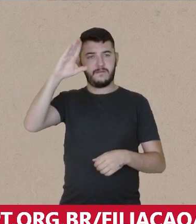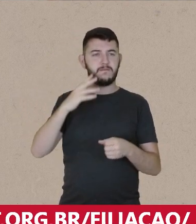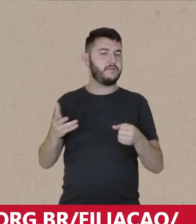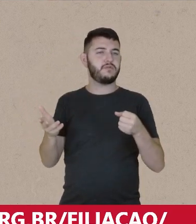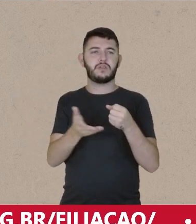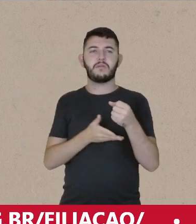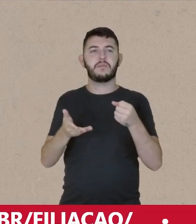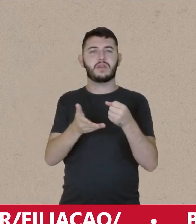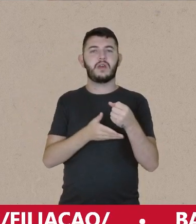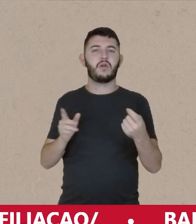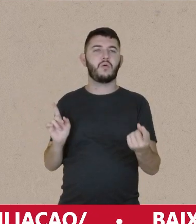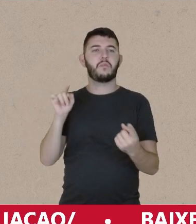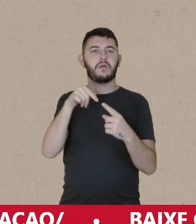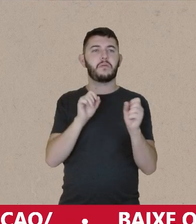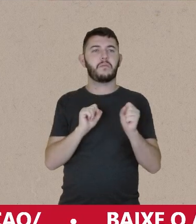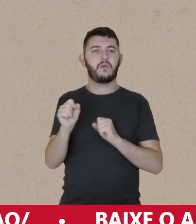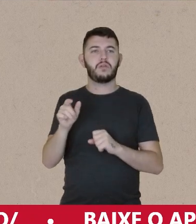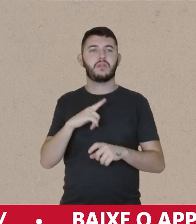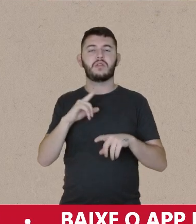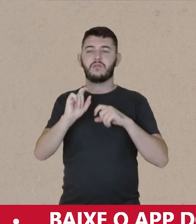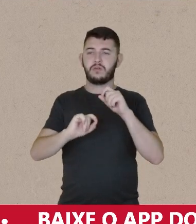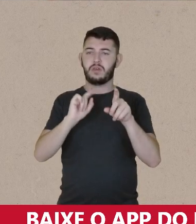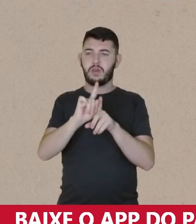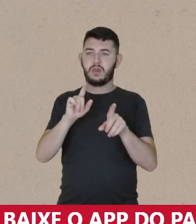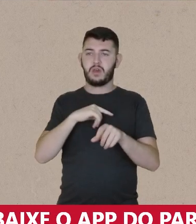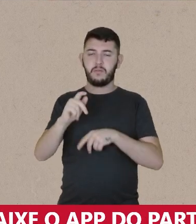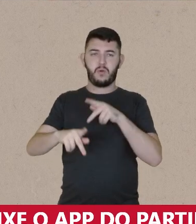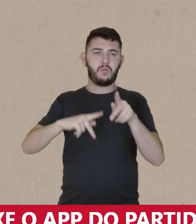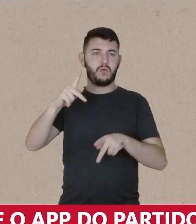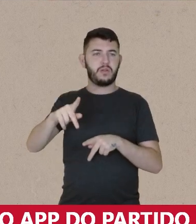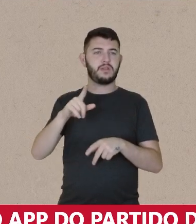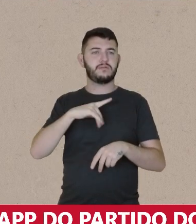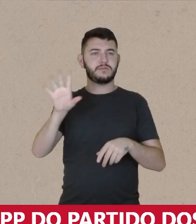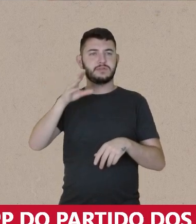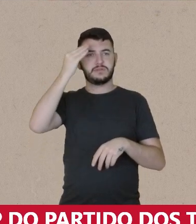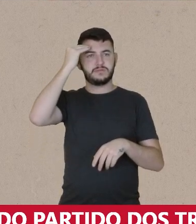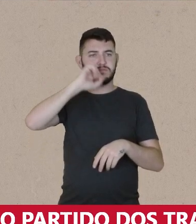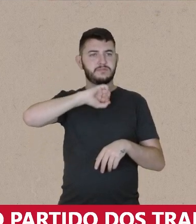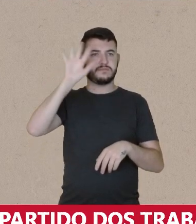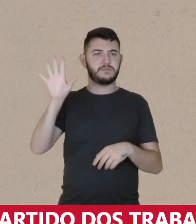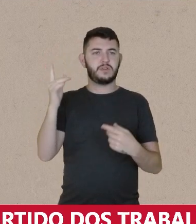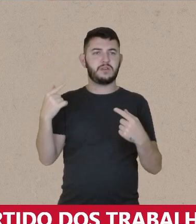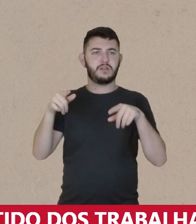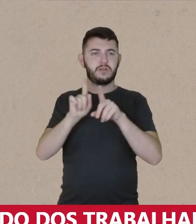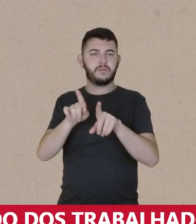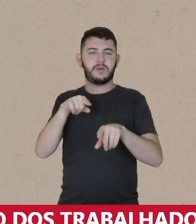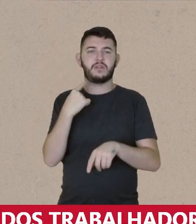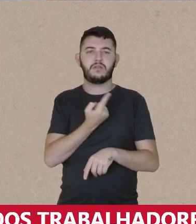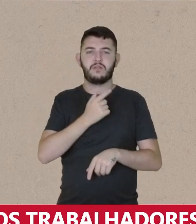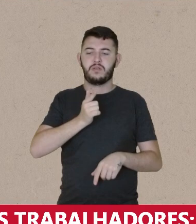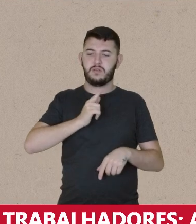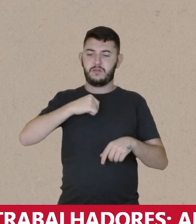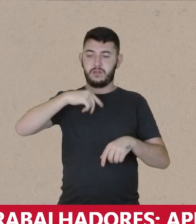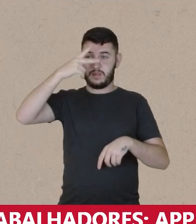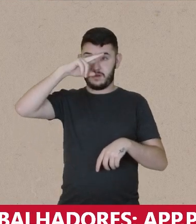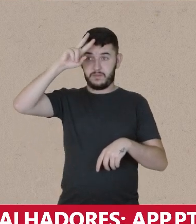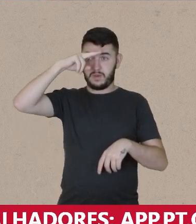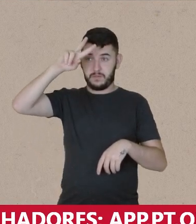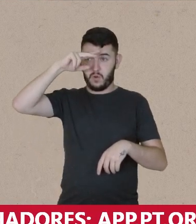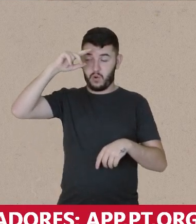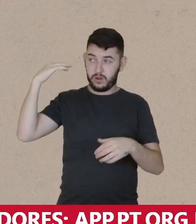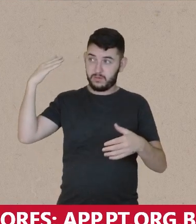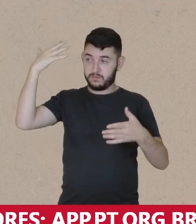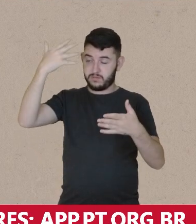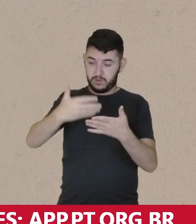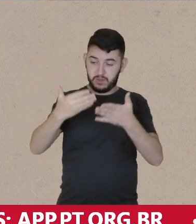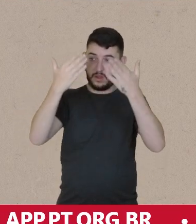Para ficar na memória da população, para ficar na memória, né, na nossa memória do que é que foi vivido nesse período.